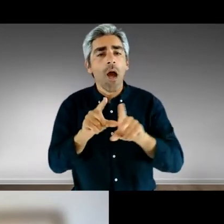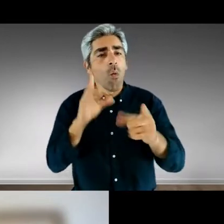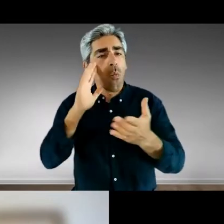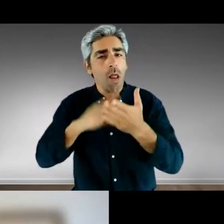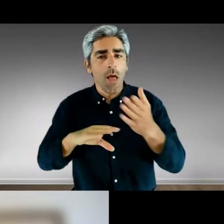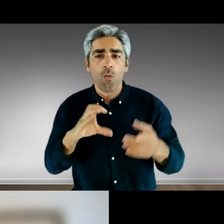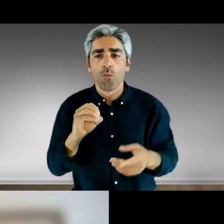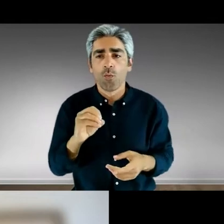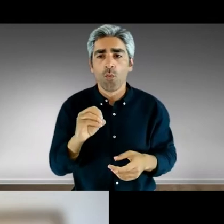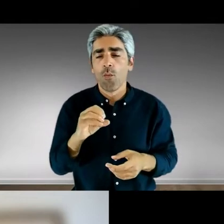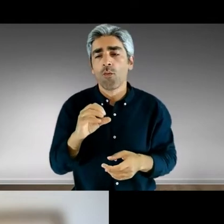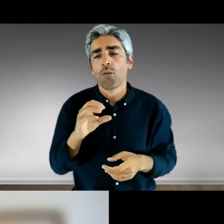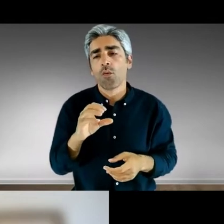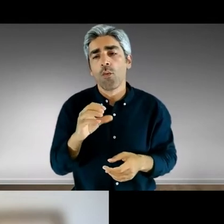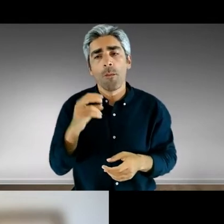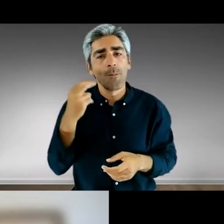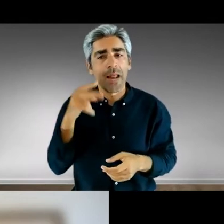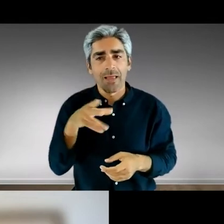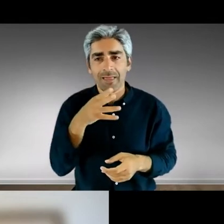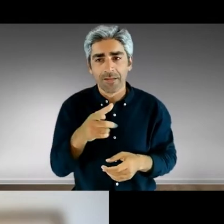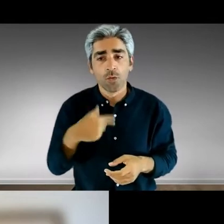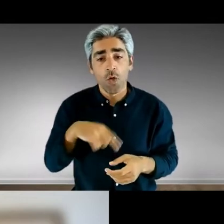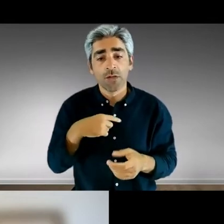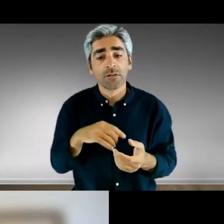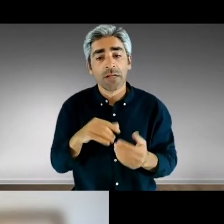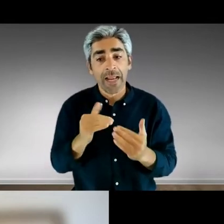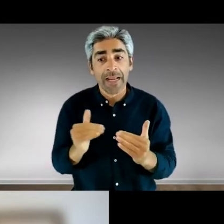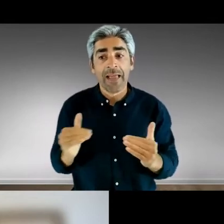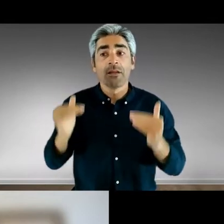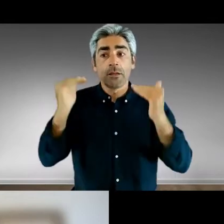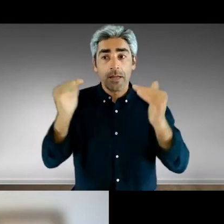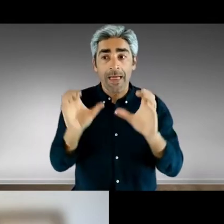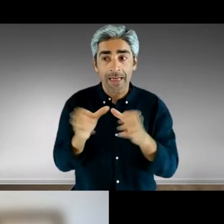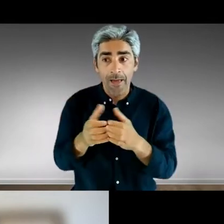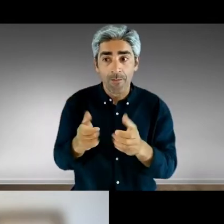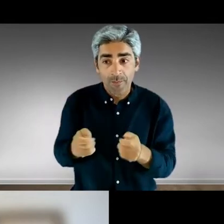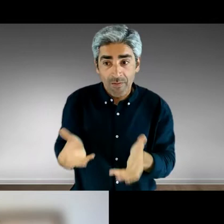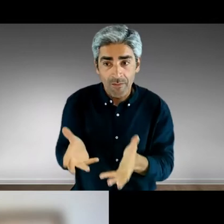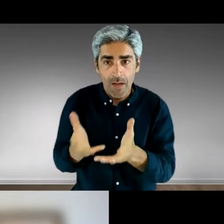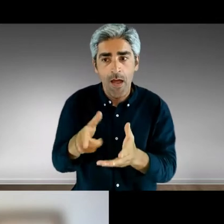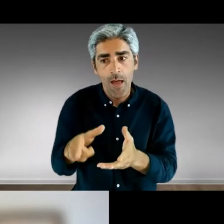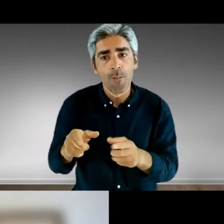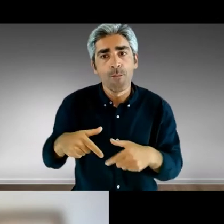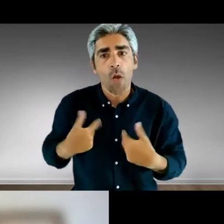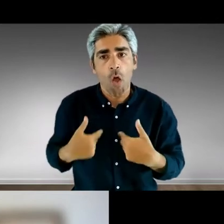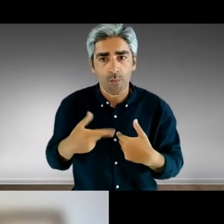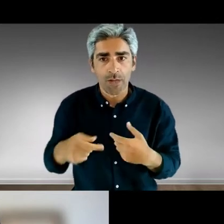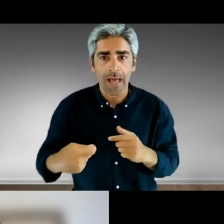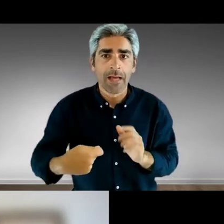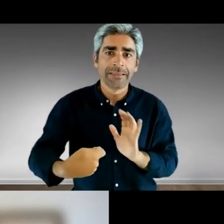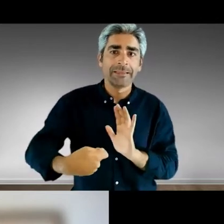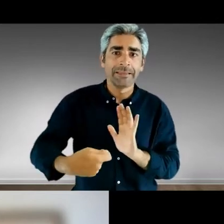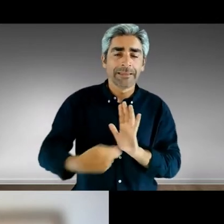que é quanto mais levantamos a fasquia das nossas equipas, mais nos estão sempre a desafiar as equipas. Portanto, trabalhar